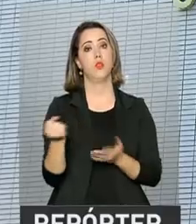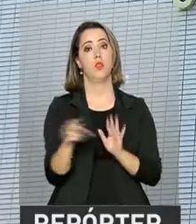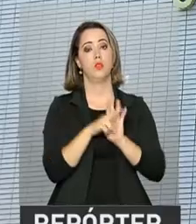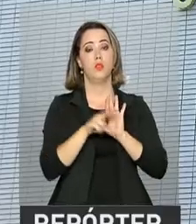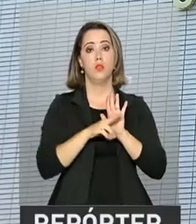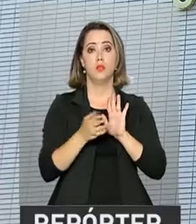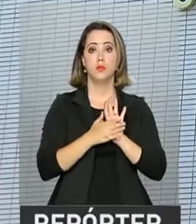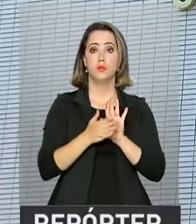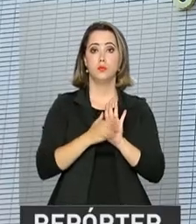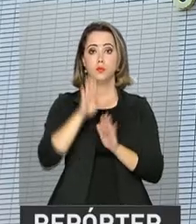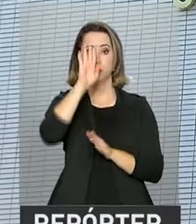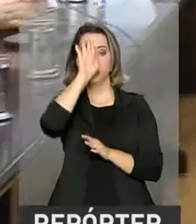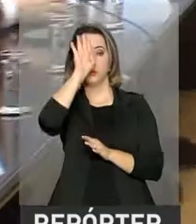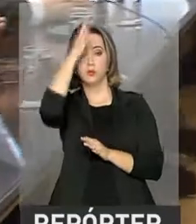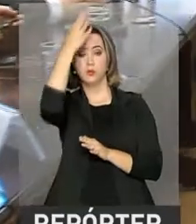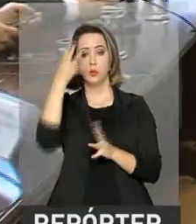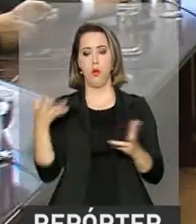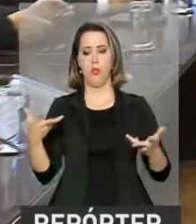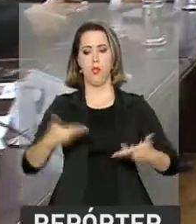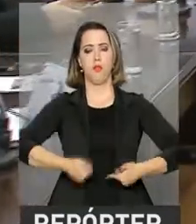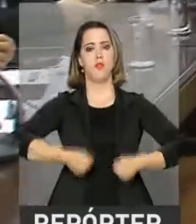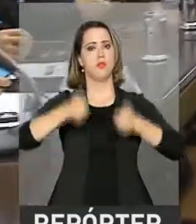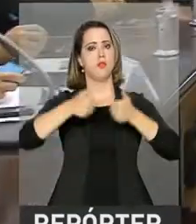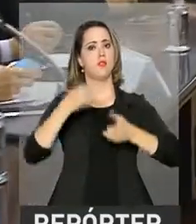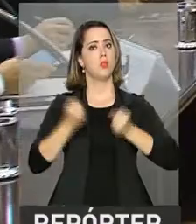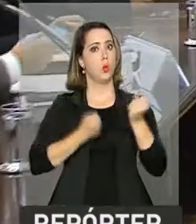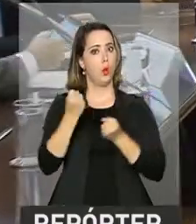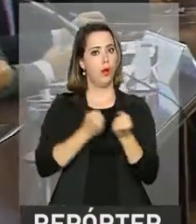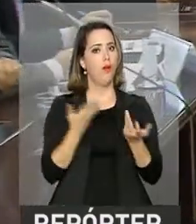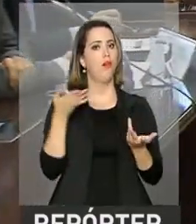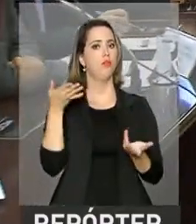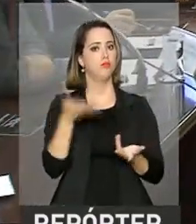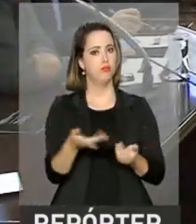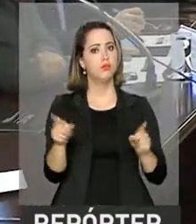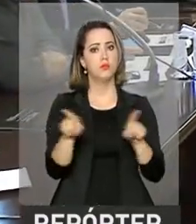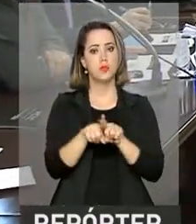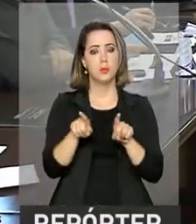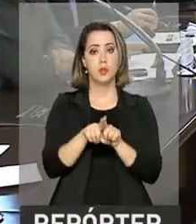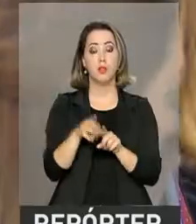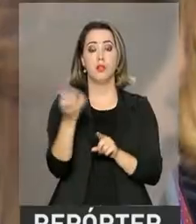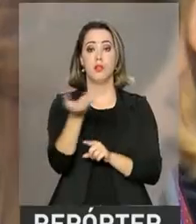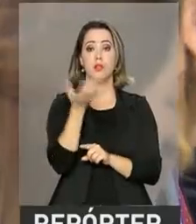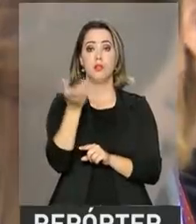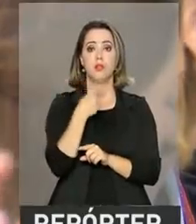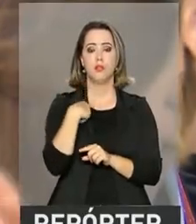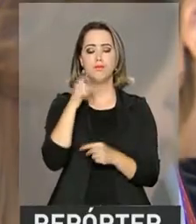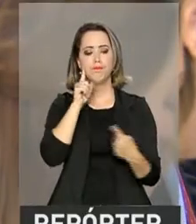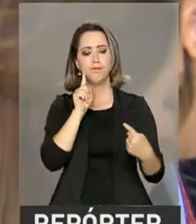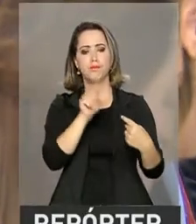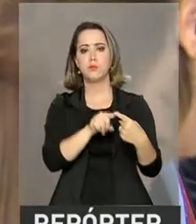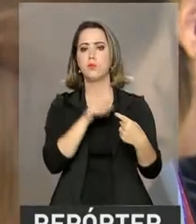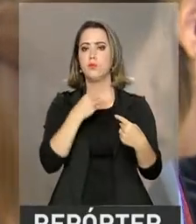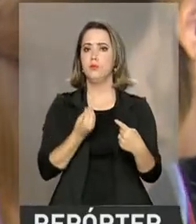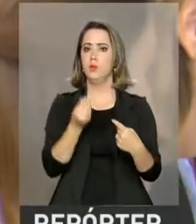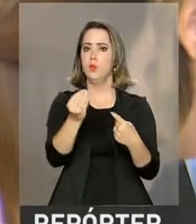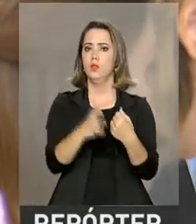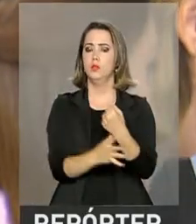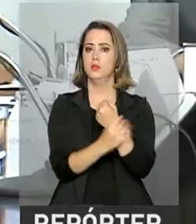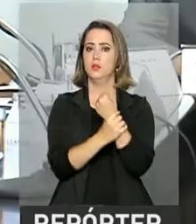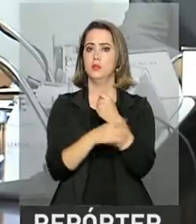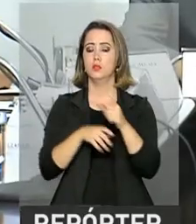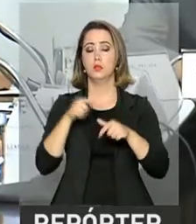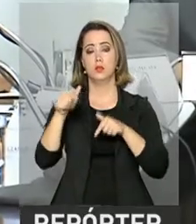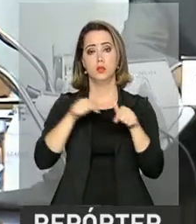a priorização na eficiência do veículo. O governo quer também dar mais previsibilidade e segurança jurídica